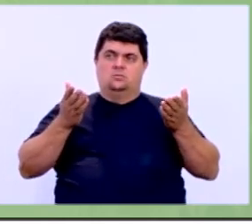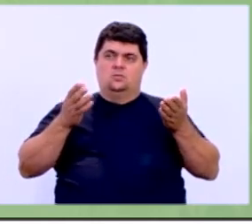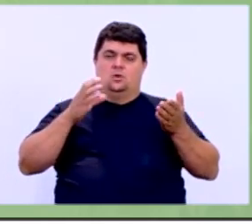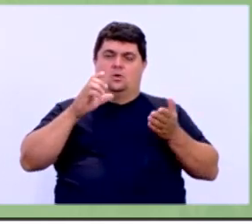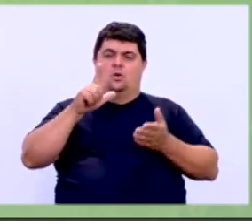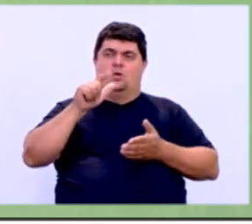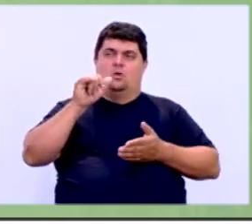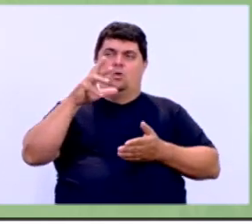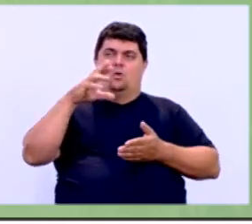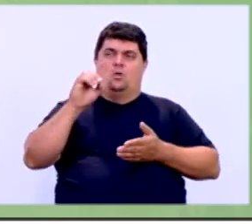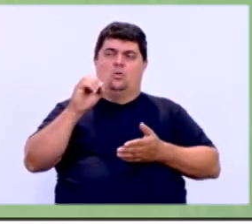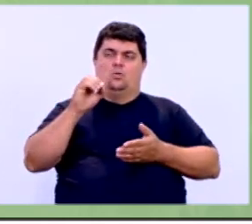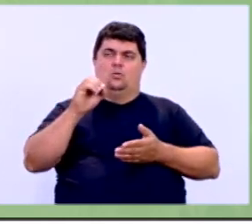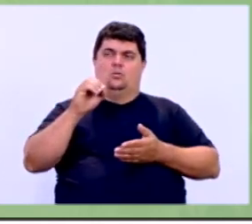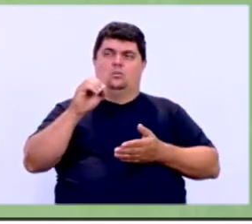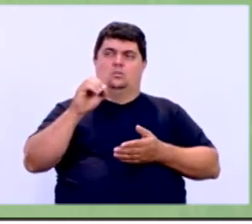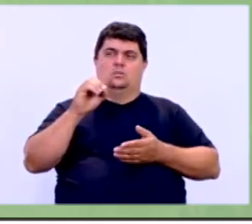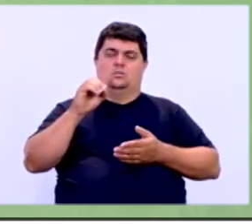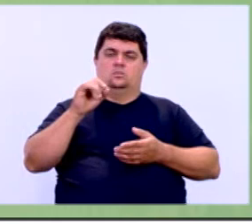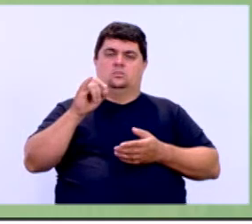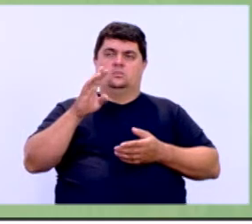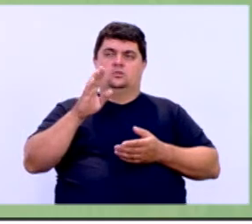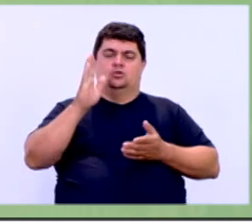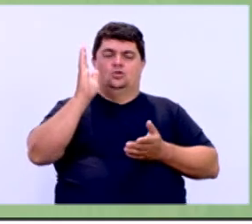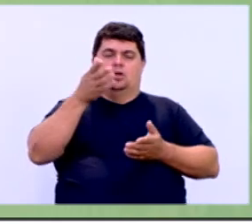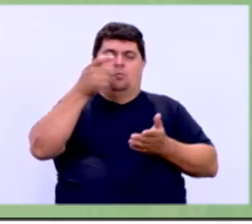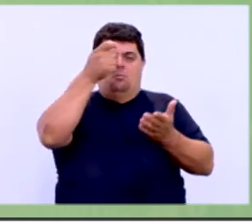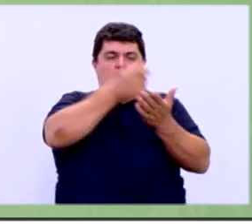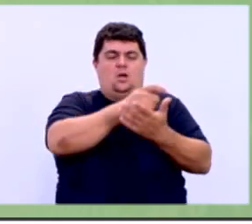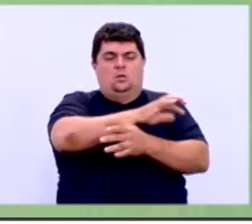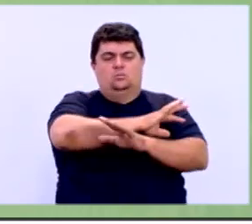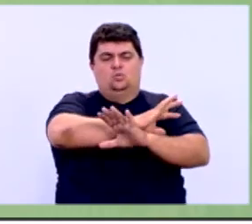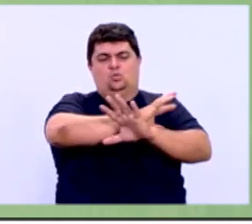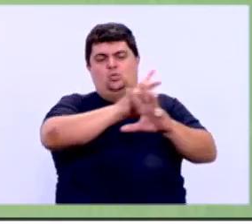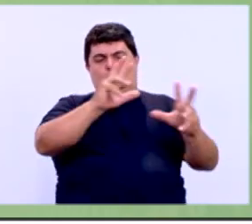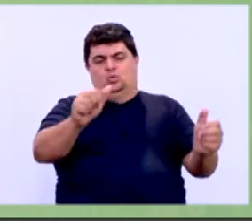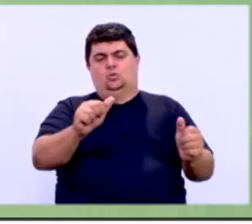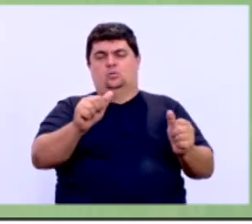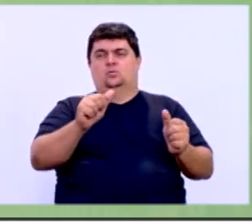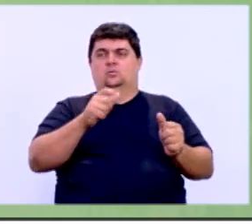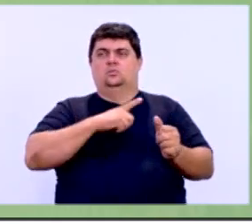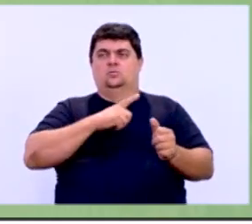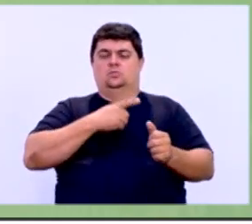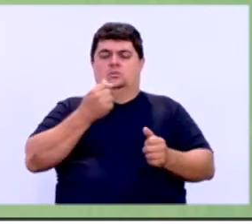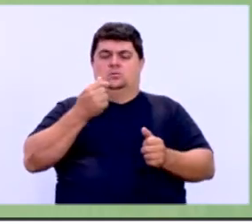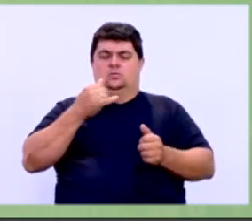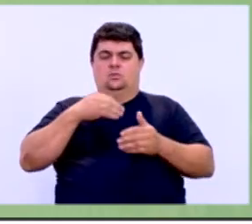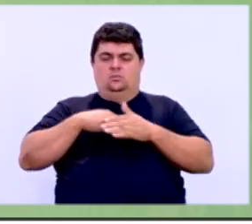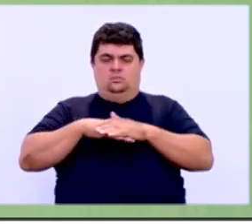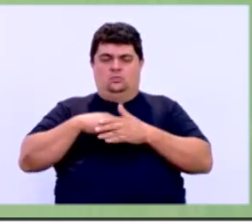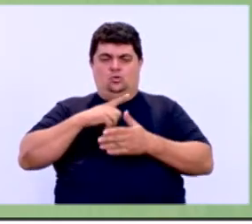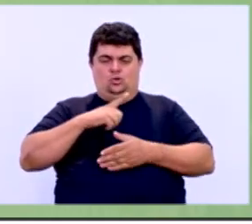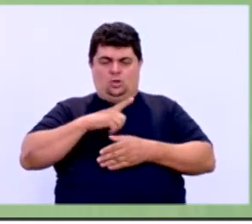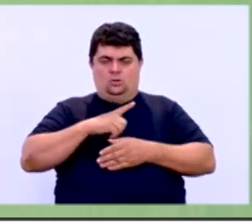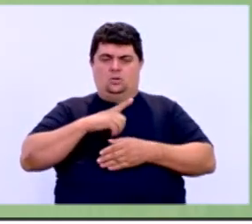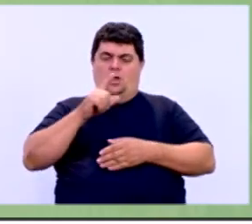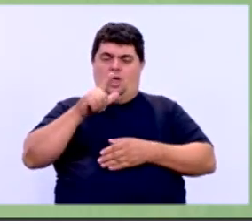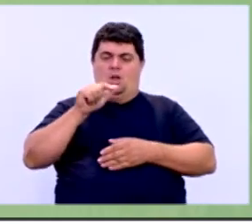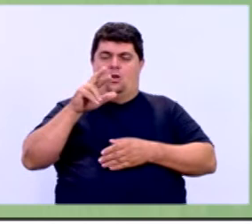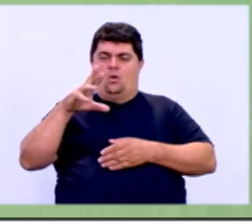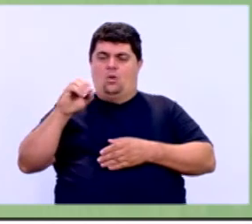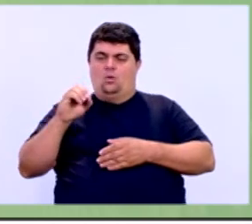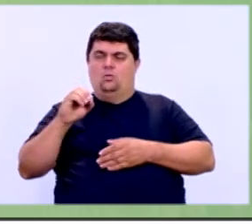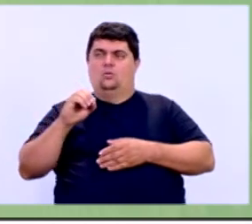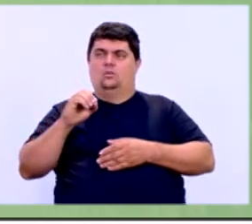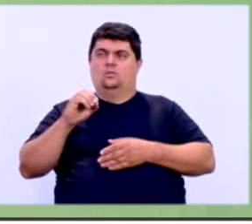meu lucro, a grosso modo falando, né? Então, por exemplo, eu vendo produtos e ao vender produtos